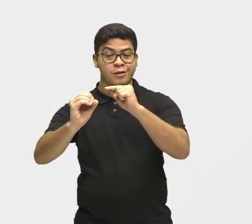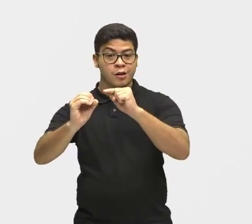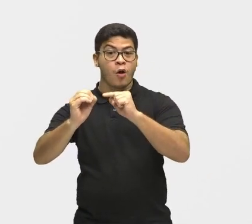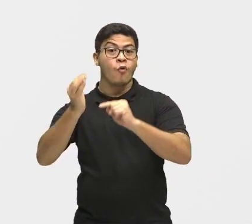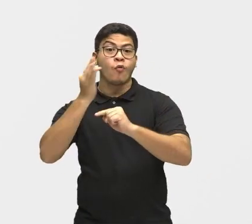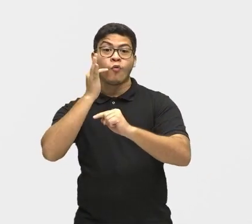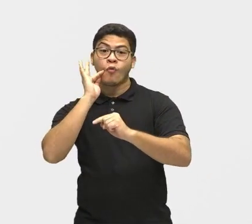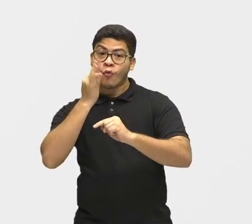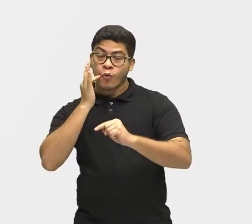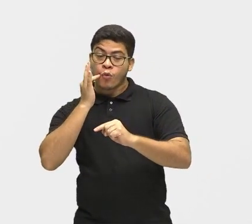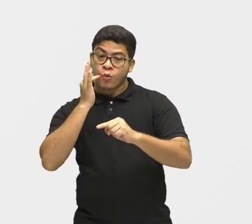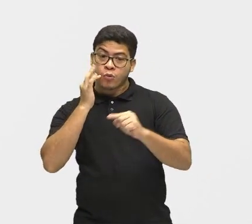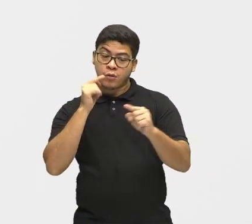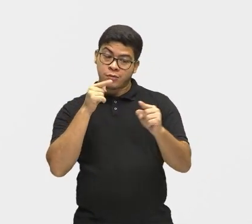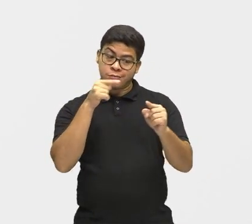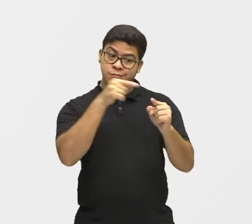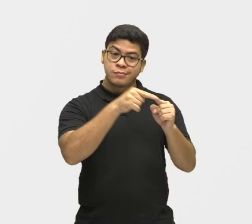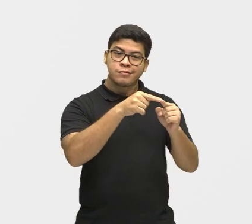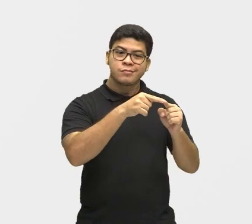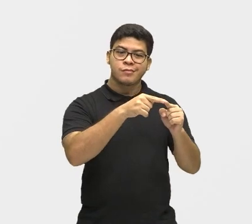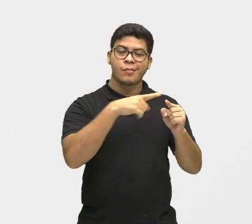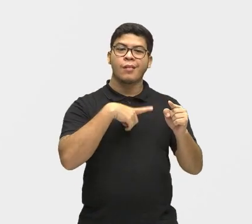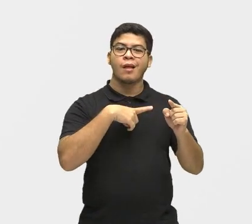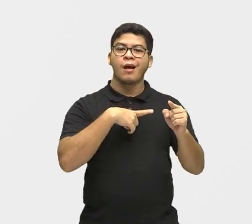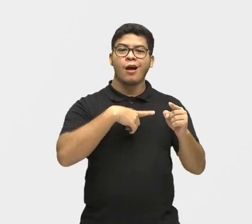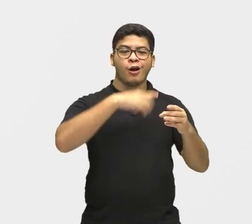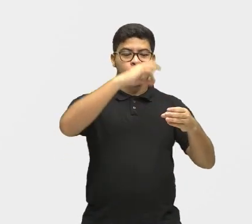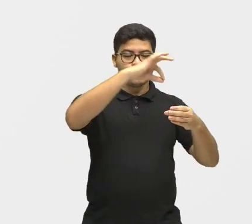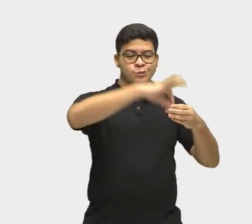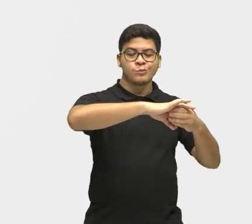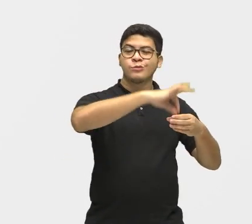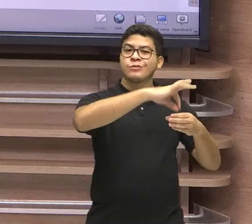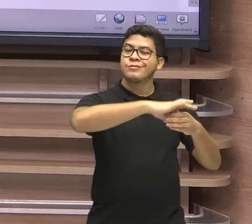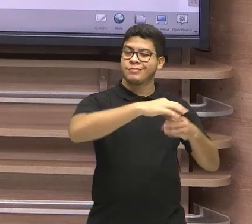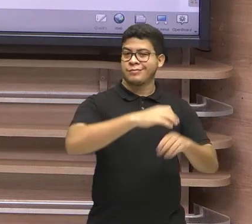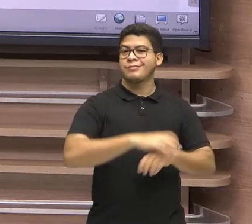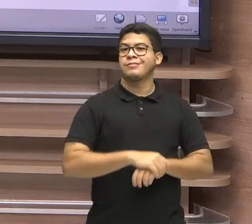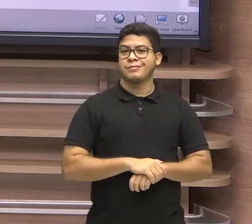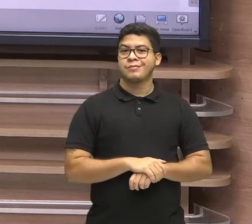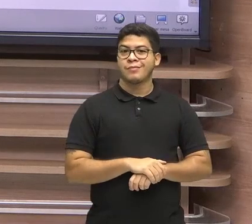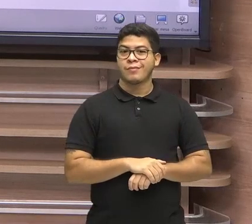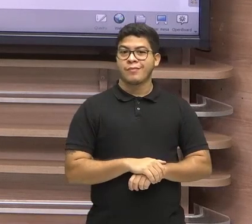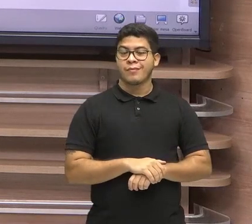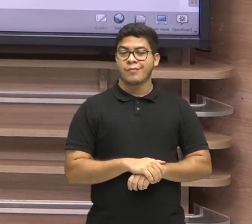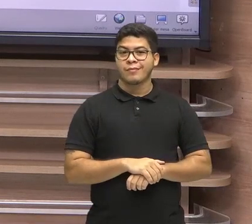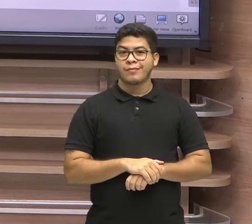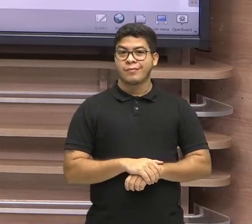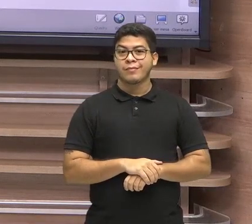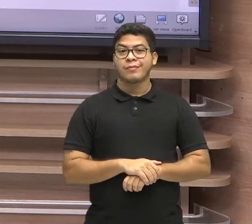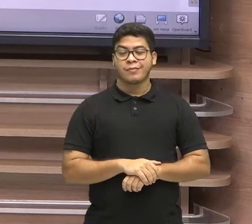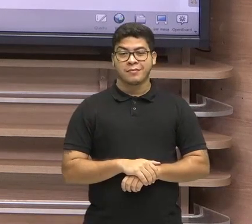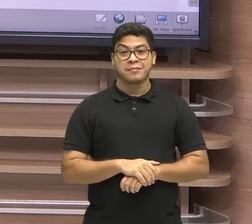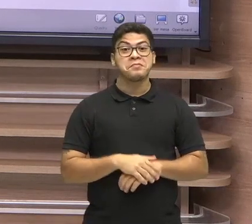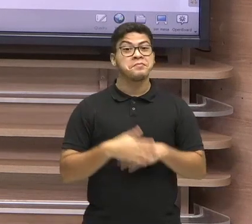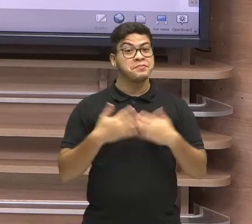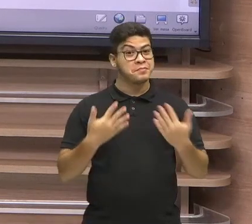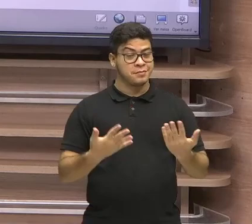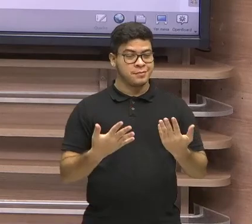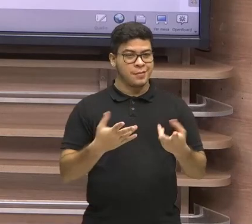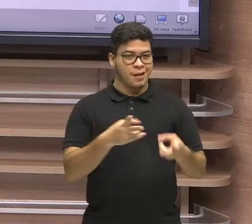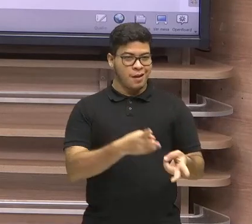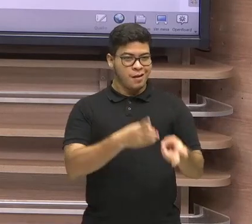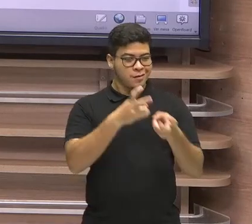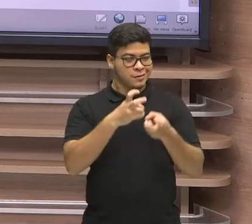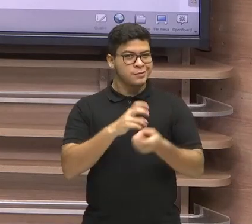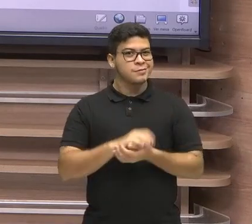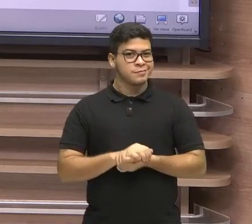interior se transformam em sementes, né? Ovário em frutos, óvulos em sementes, não